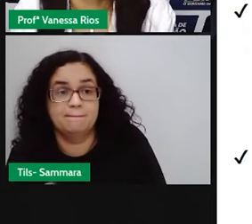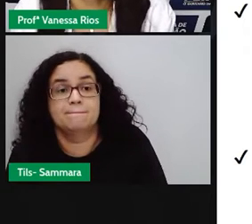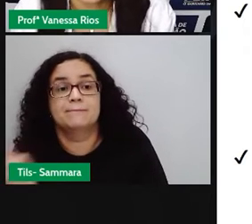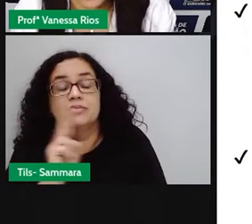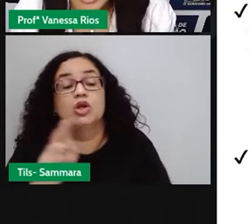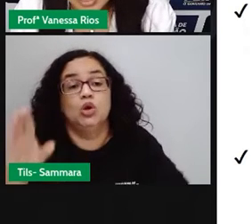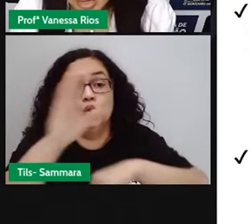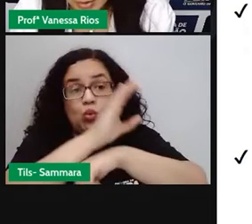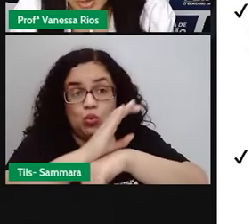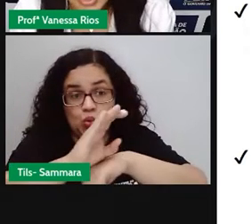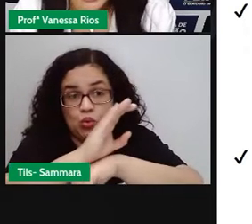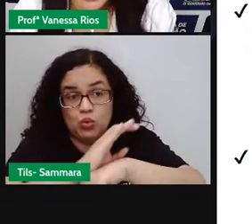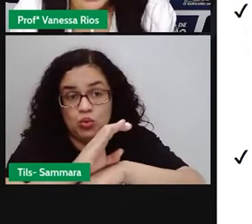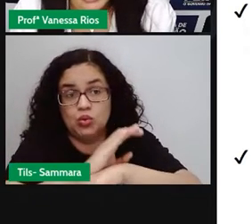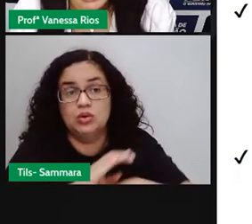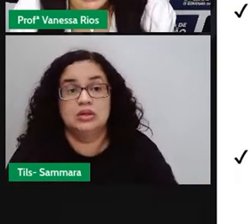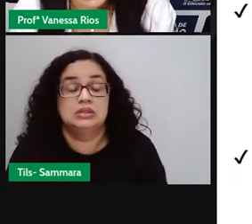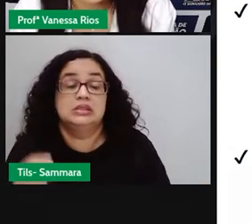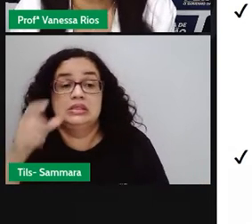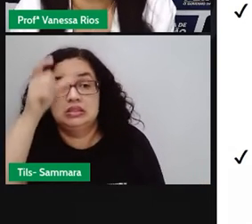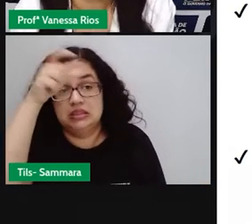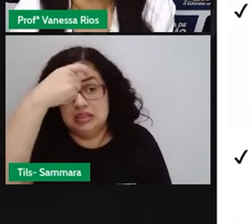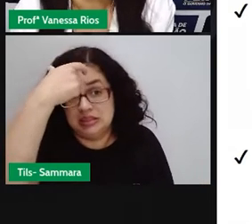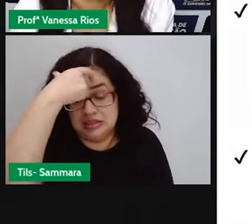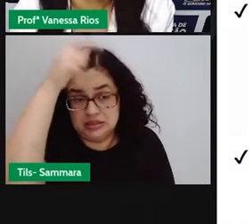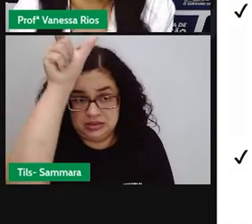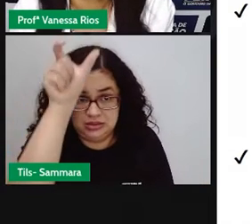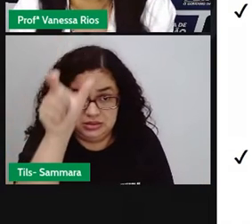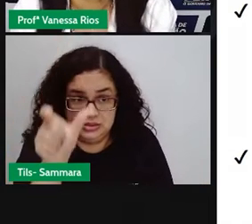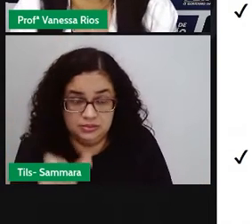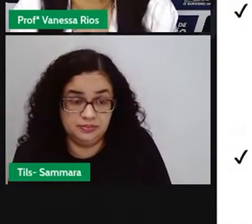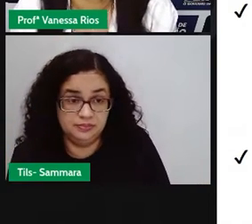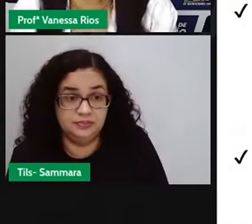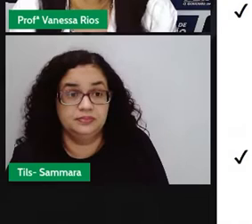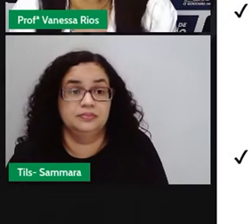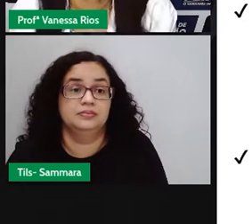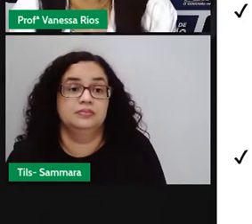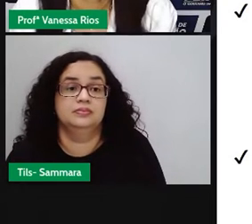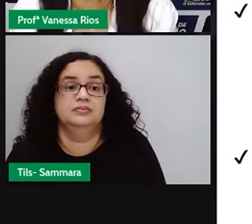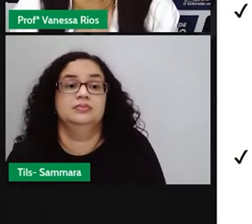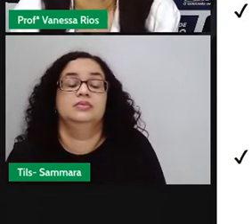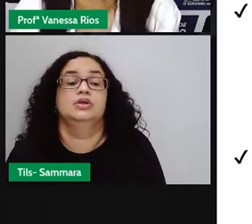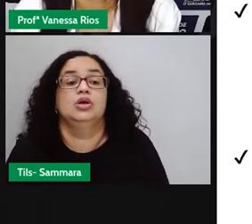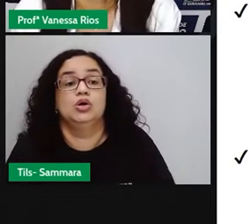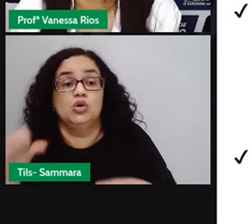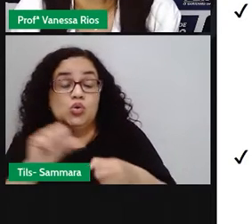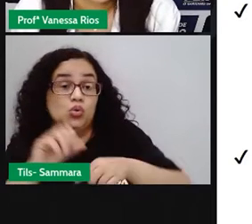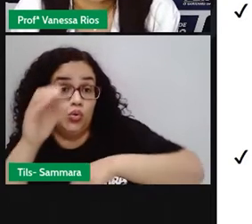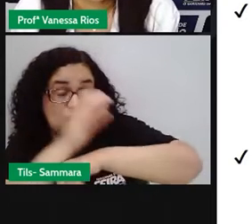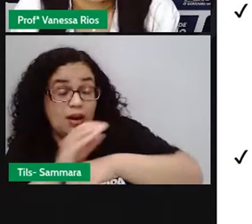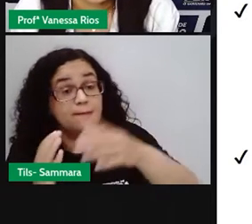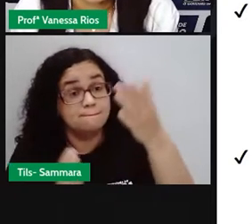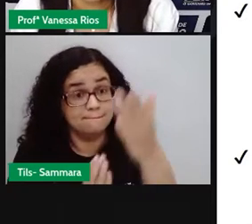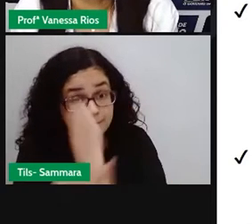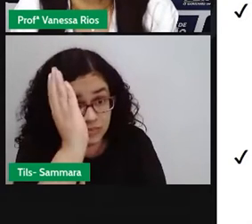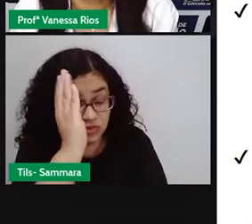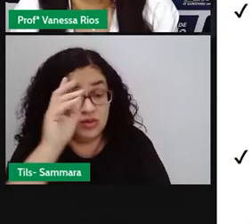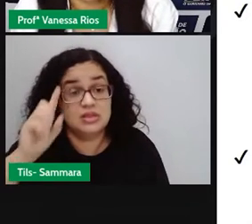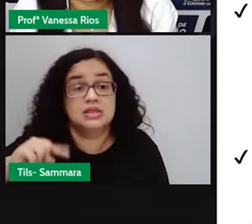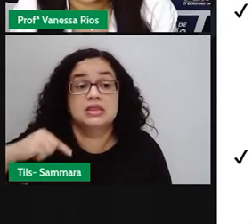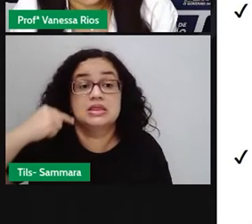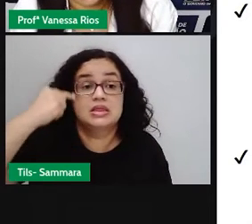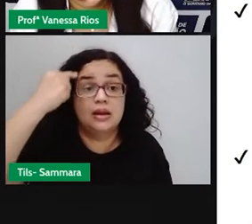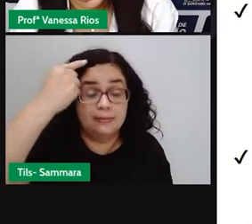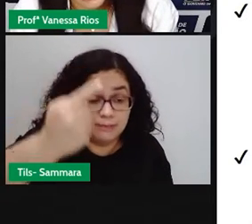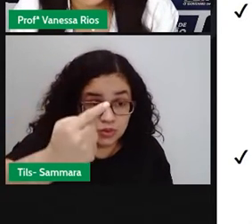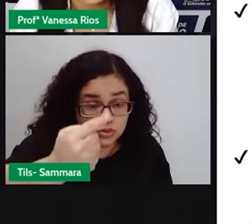aí Constituição Cidadã, que foi aí constituída, aprovada depois do período